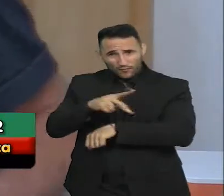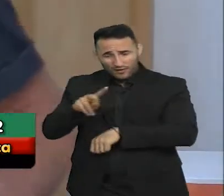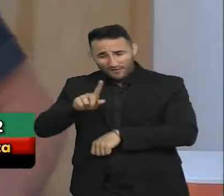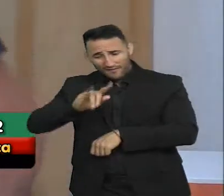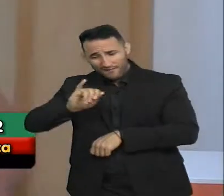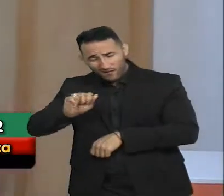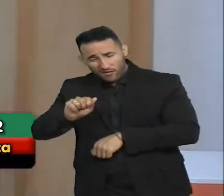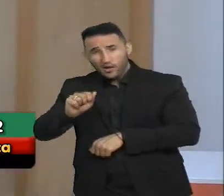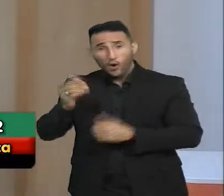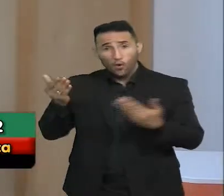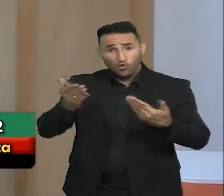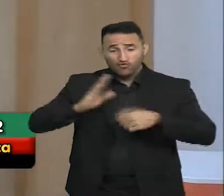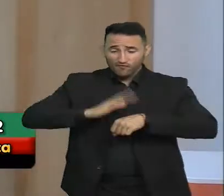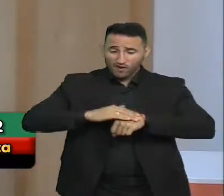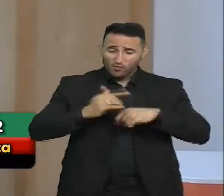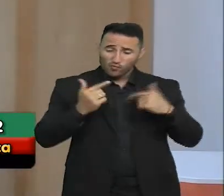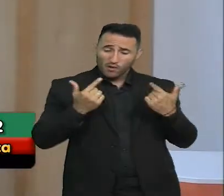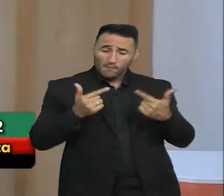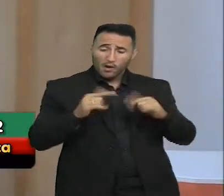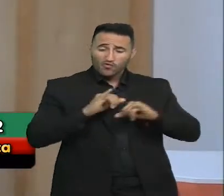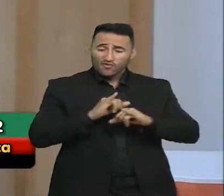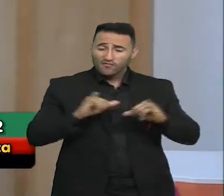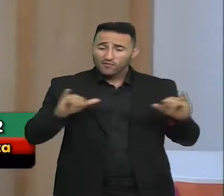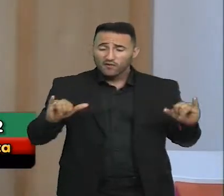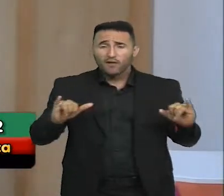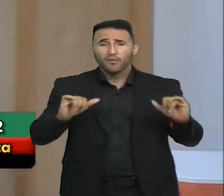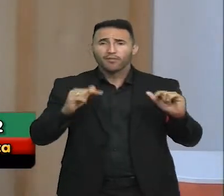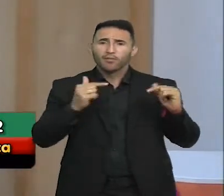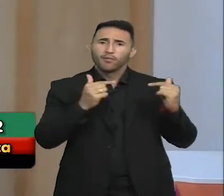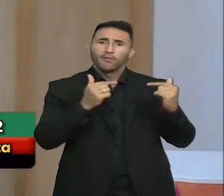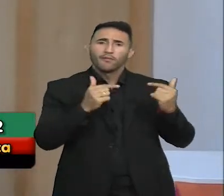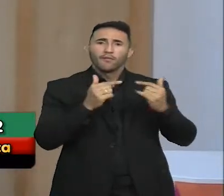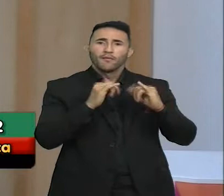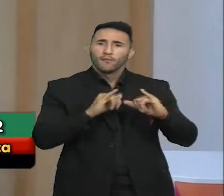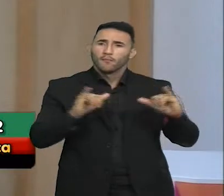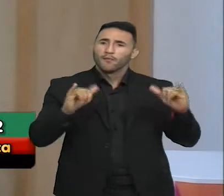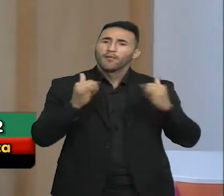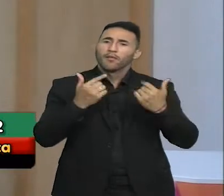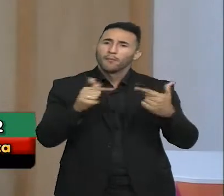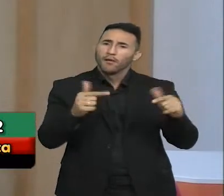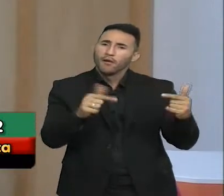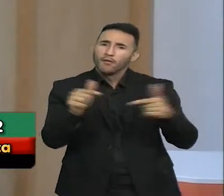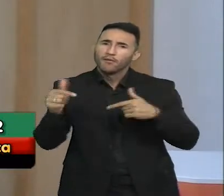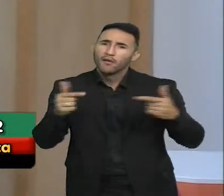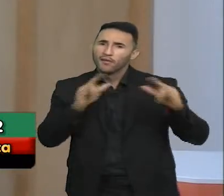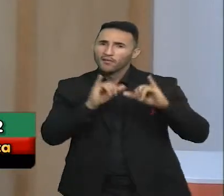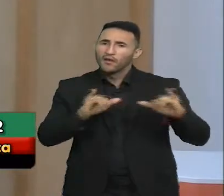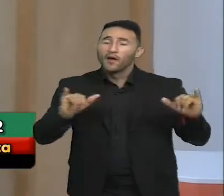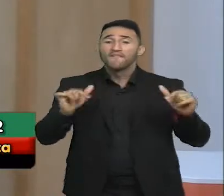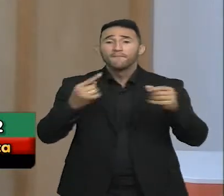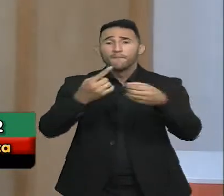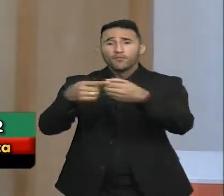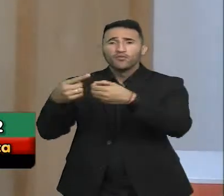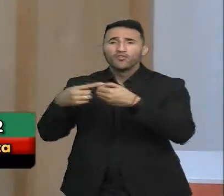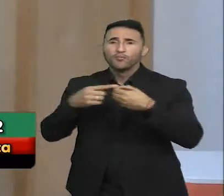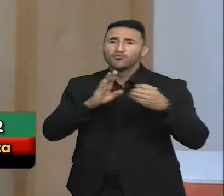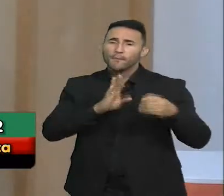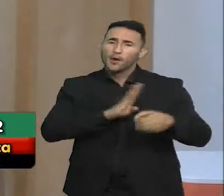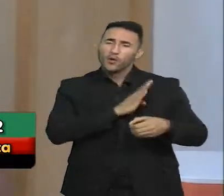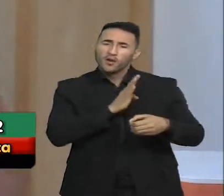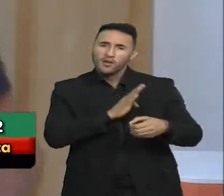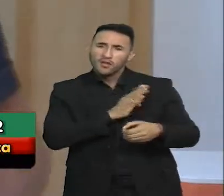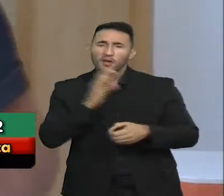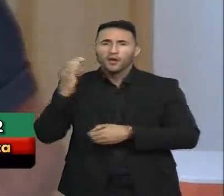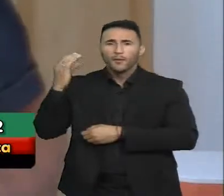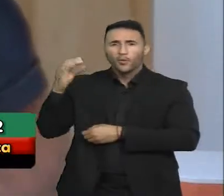realizamos um trabalho de divulgar essas ações. Hoje nós realizamos um trabalho em vários outros municípios, como Carapicuíba, Barueri